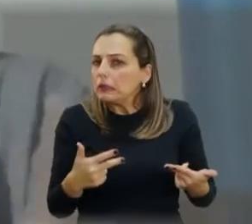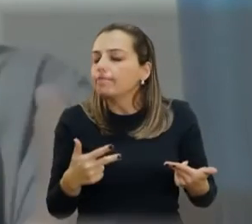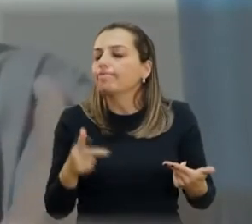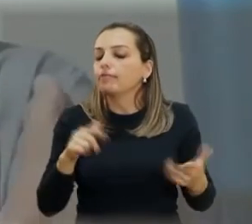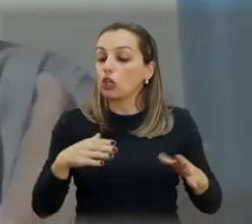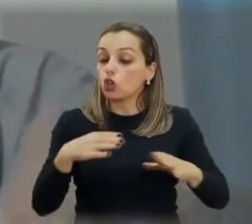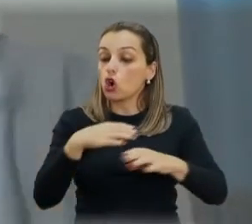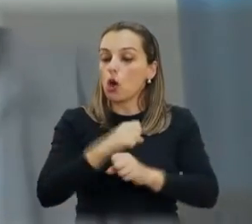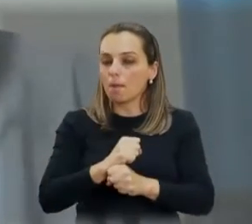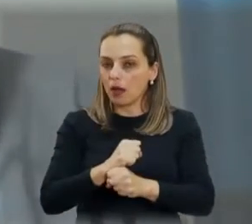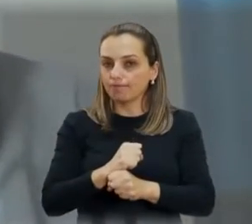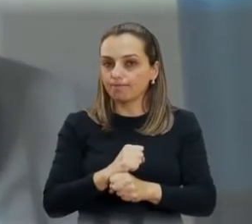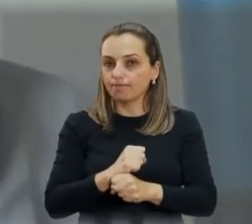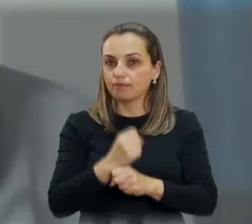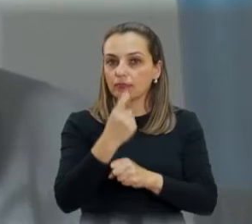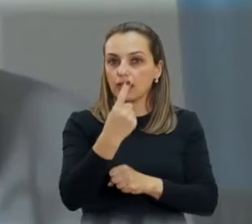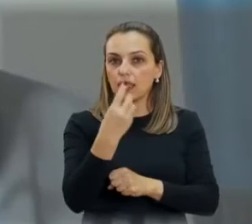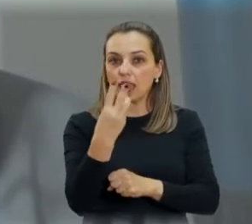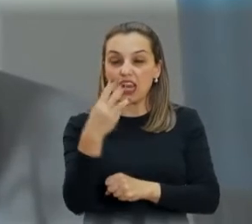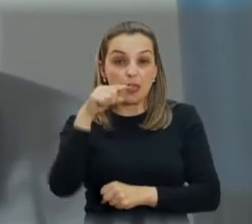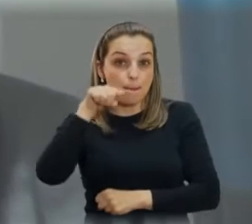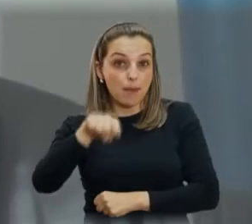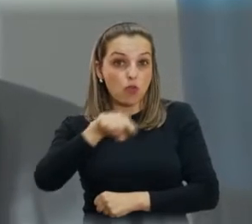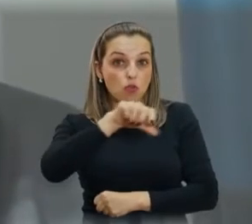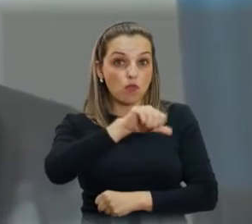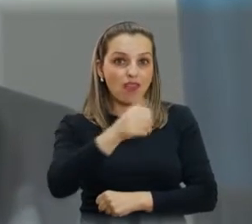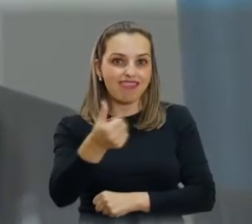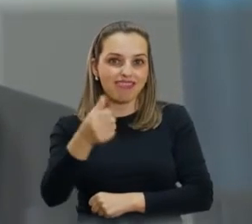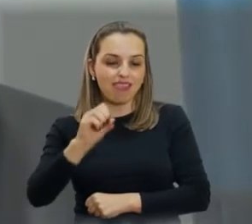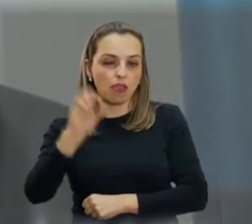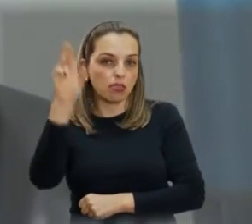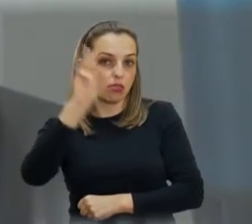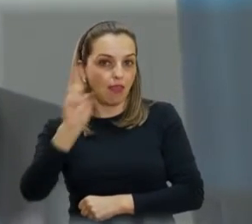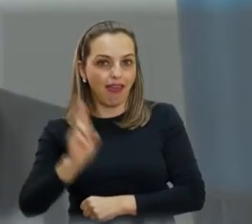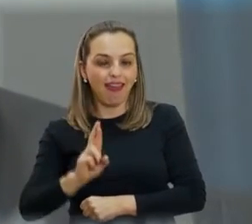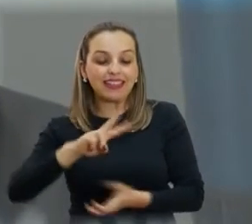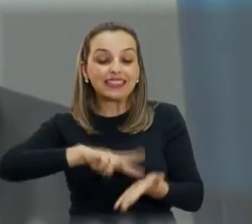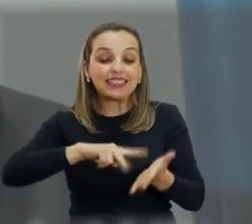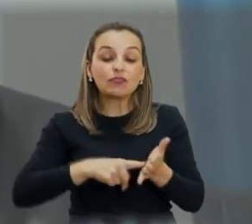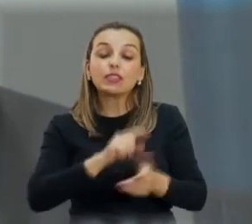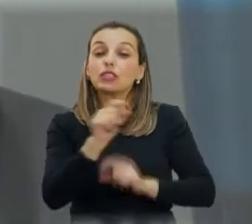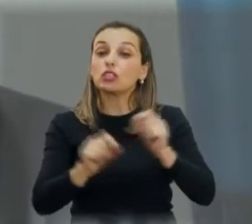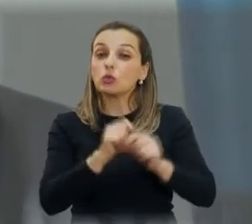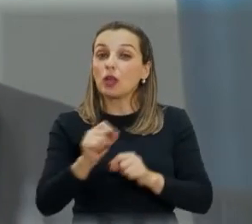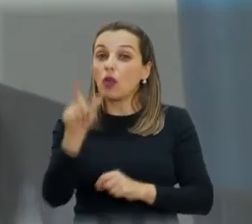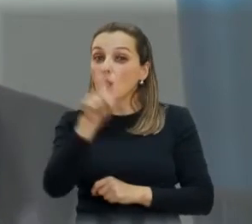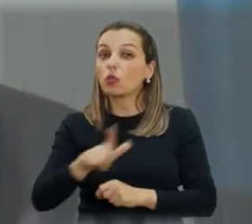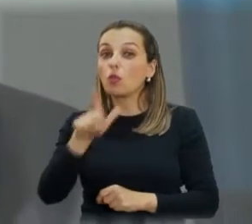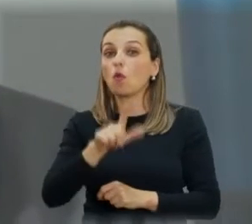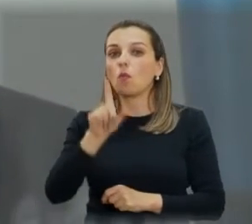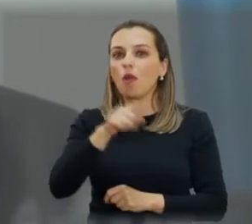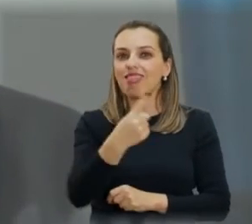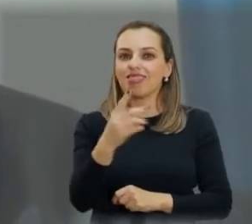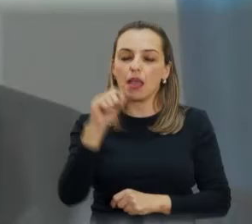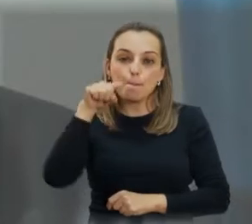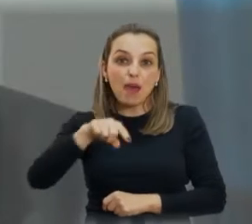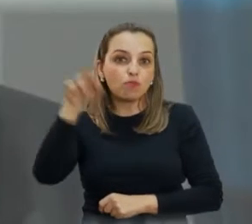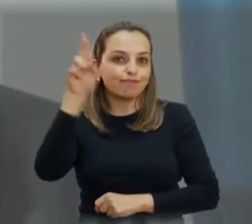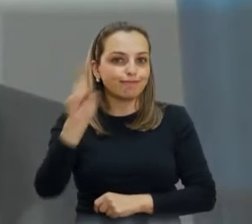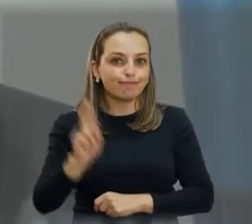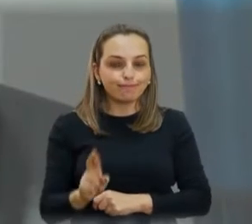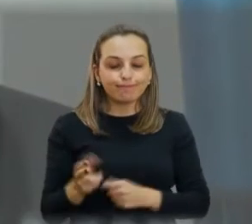o valor chegaria em torno de R$ 13.960, ou seja, um lucro líquido de aproximados